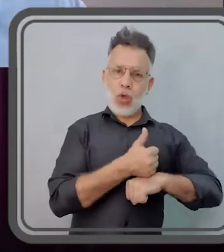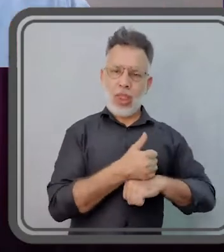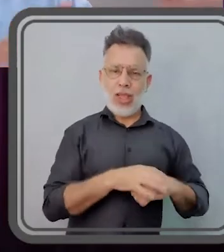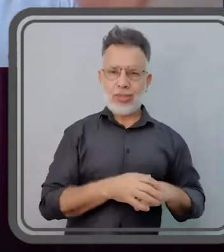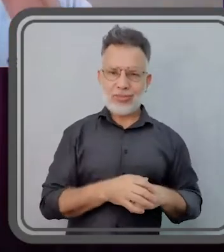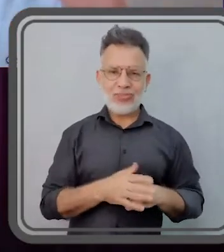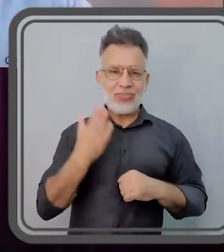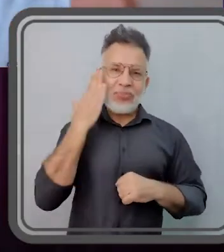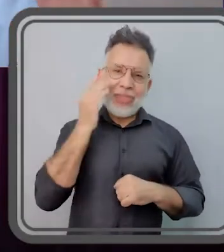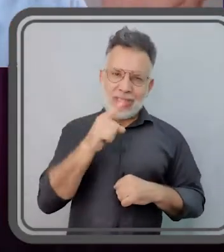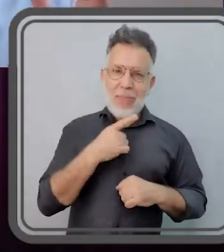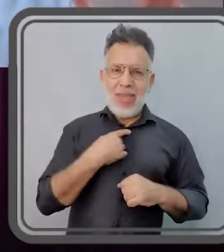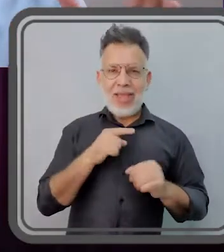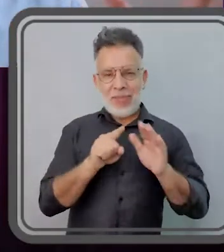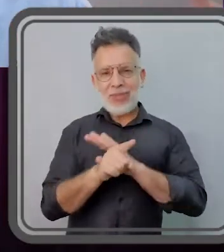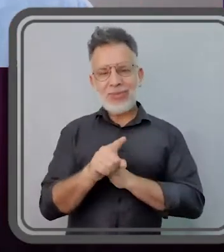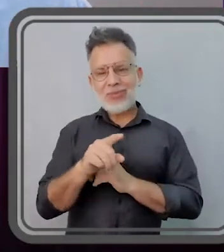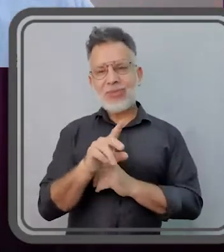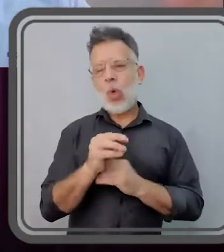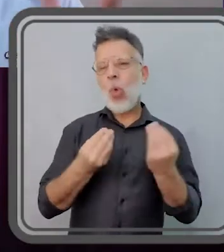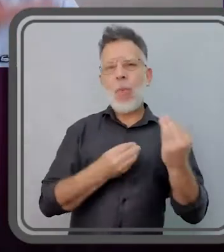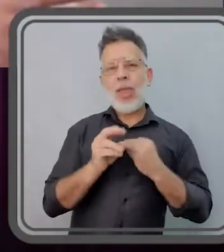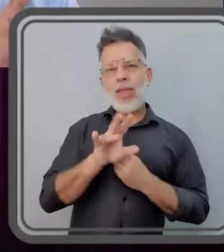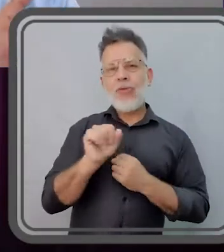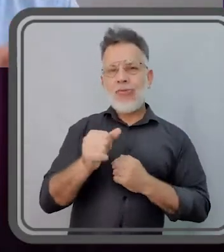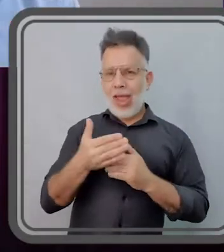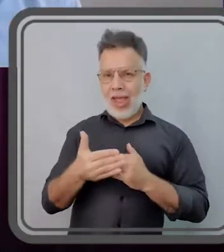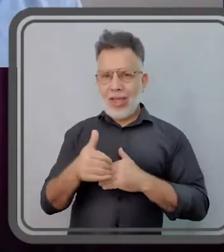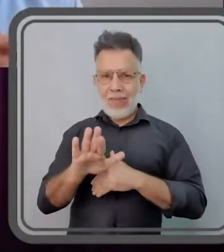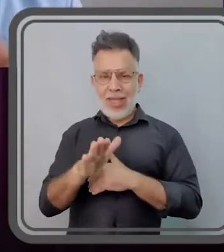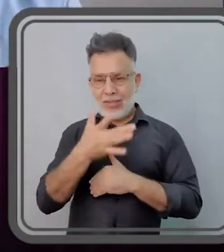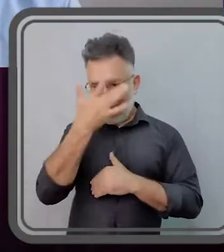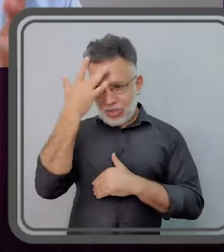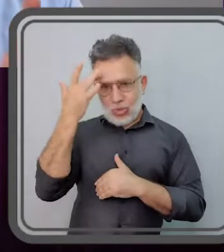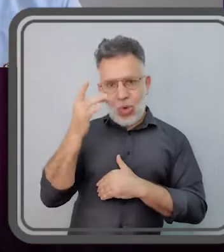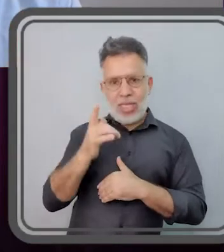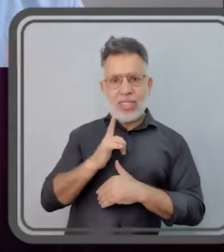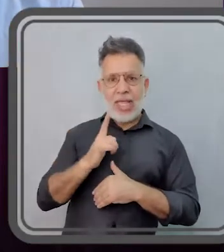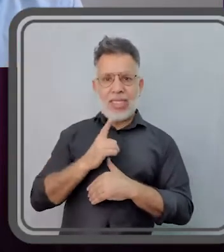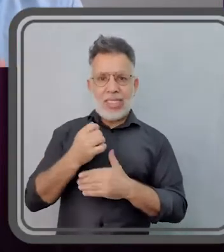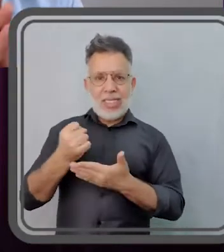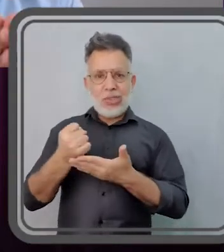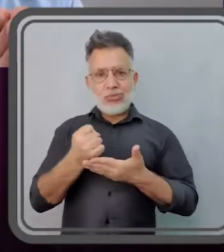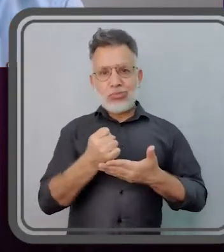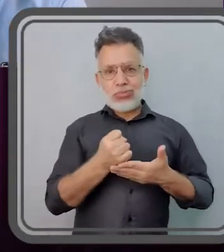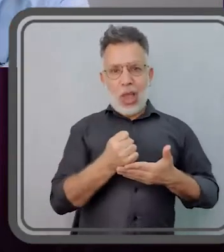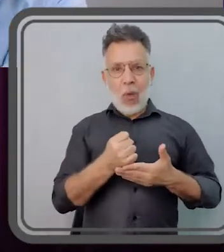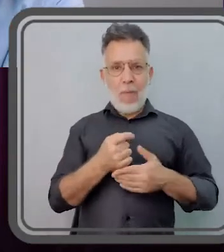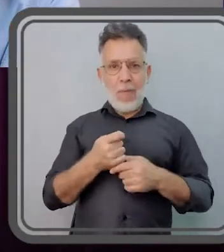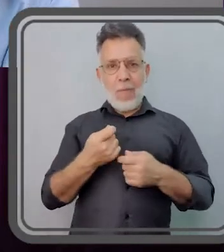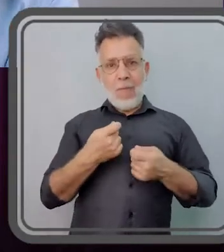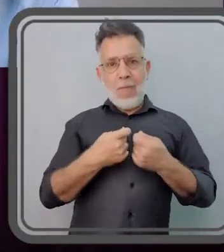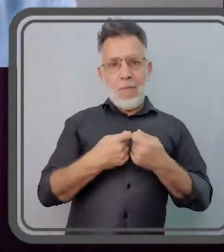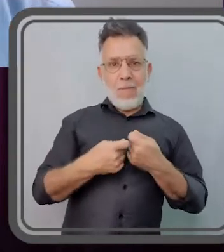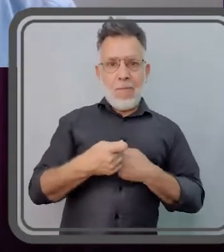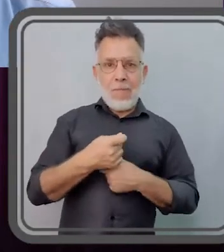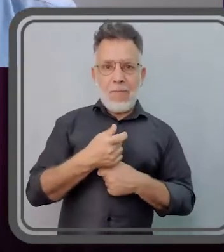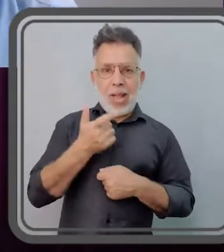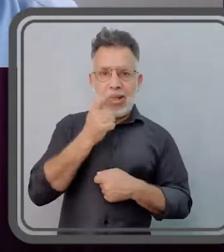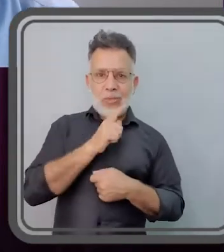né? Fala a verdade. Como é que a gente faz para que mais pessoas sejam atraídas pelo mercado de tecnologia para preencher esse